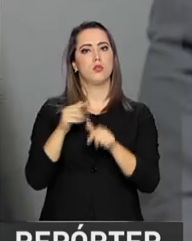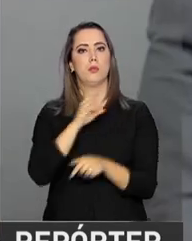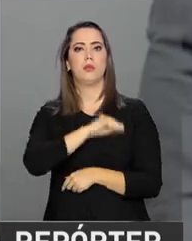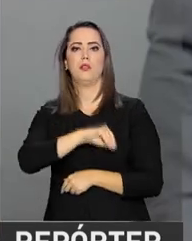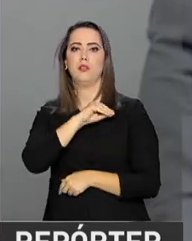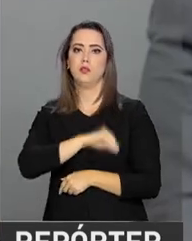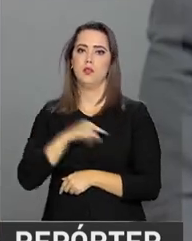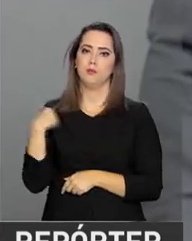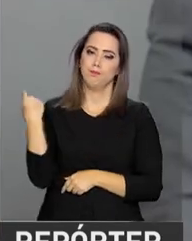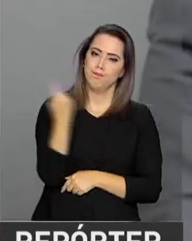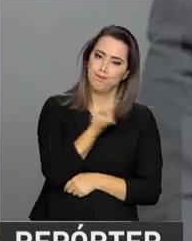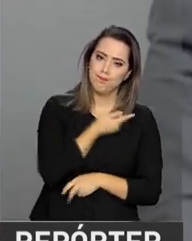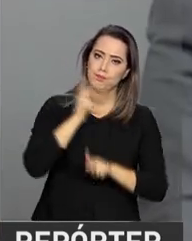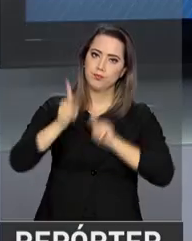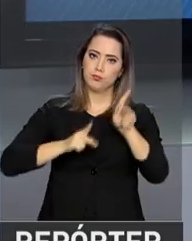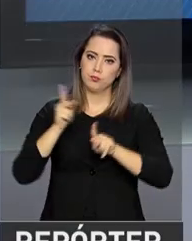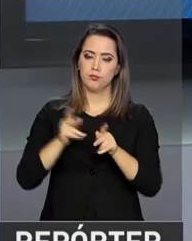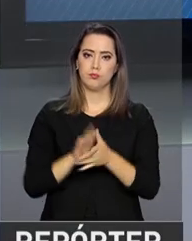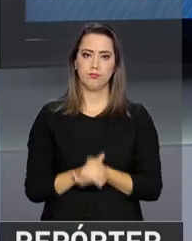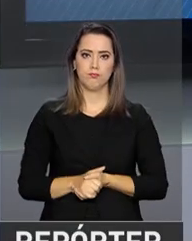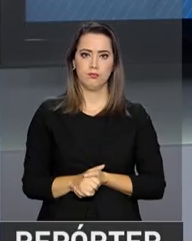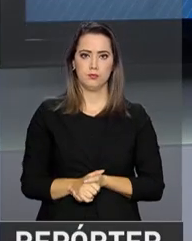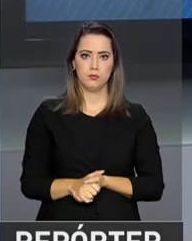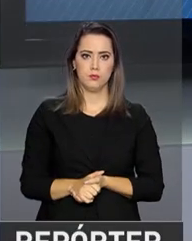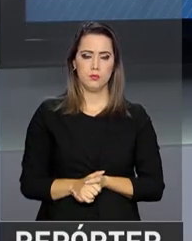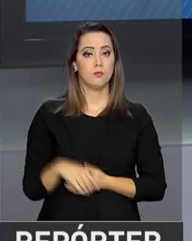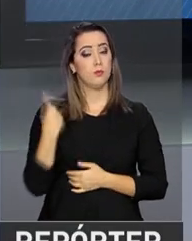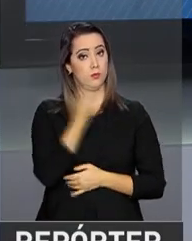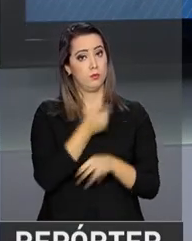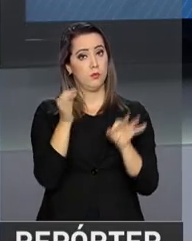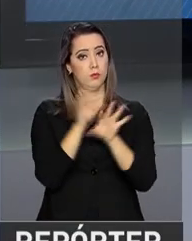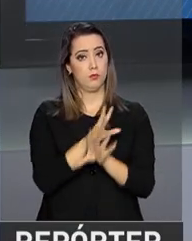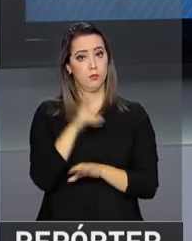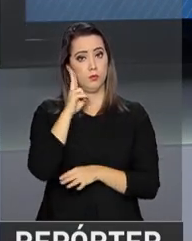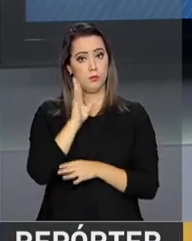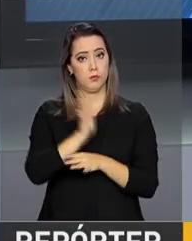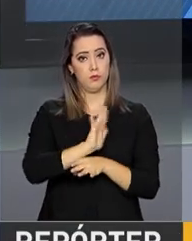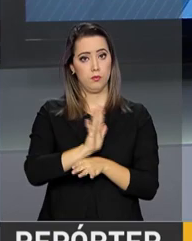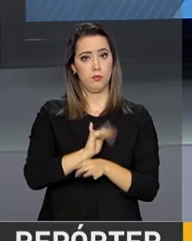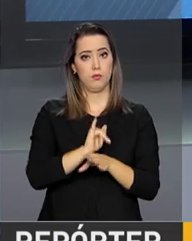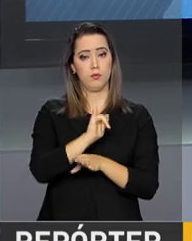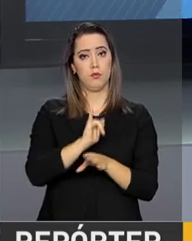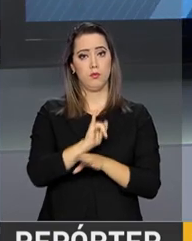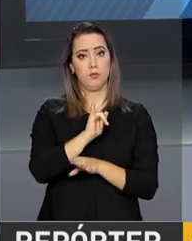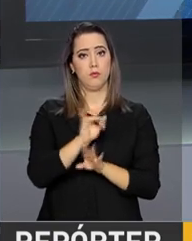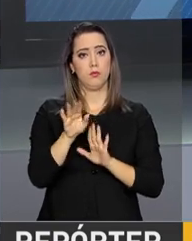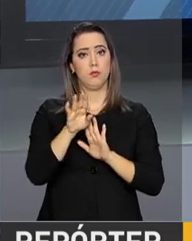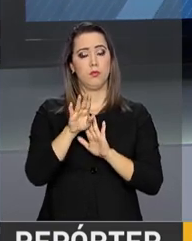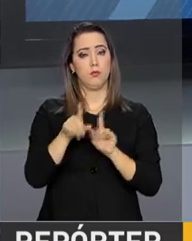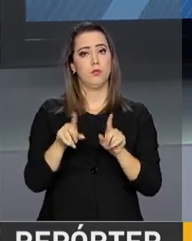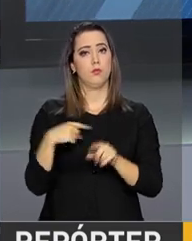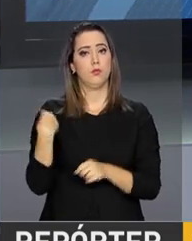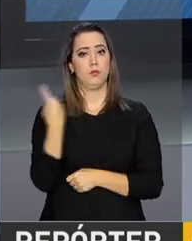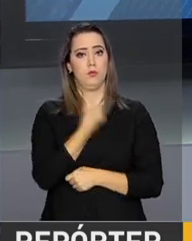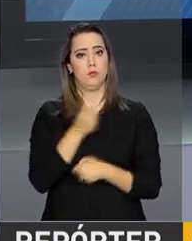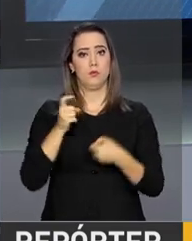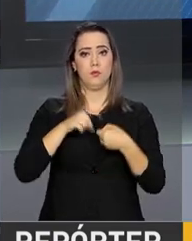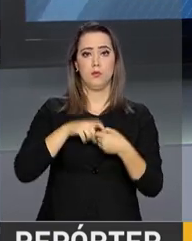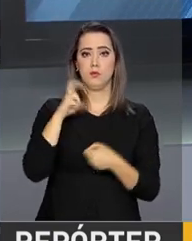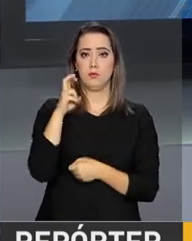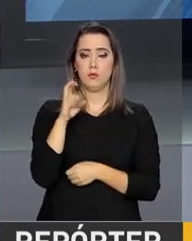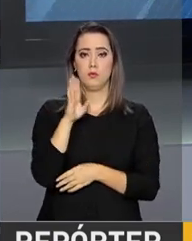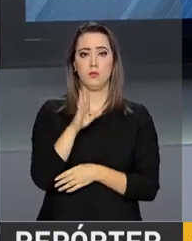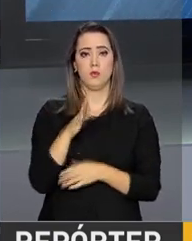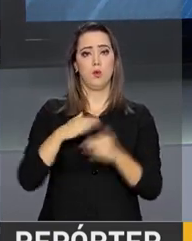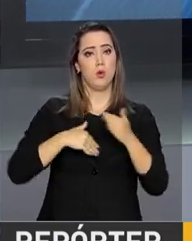renda para a nossa população nós ficamos por aqui você pode rever as reportagens no rio ruby e voltamos